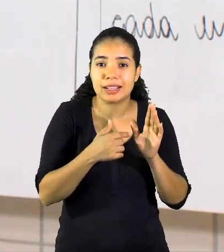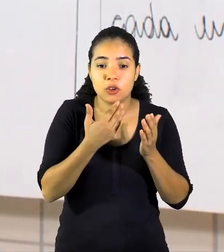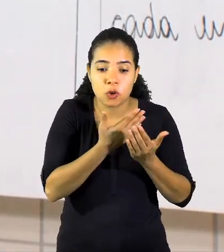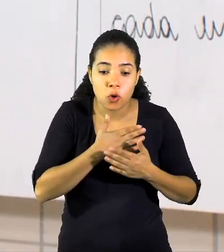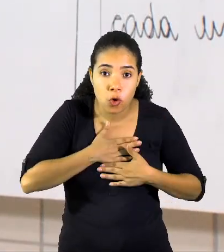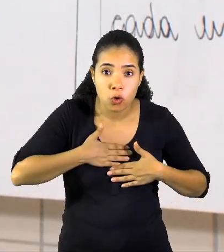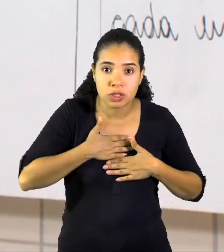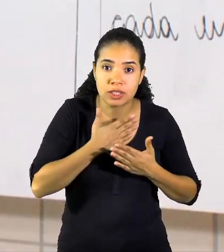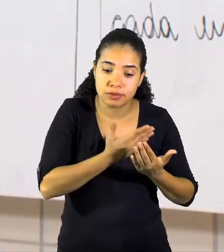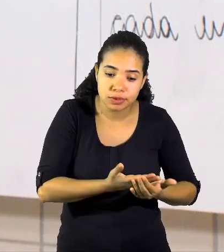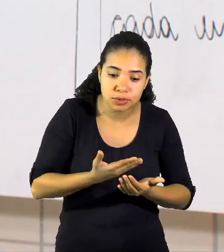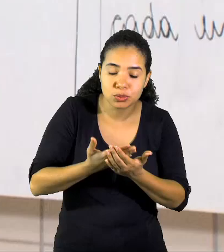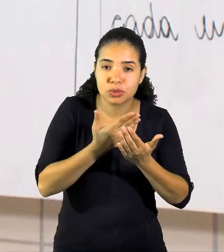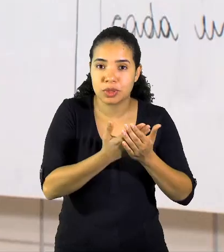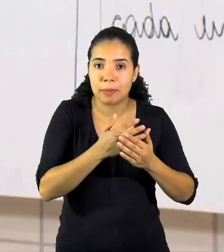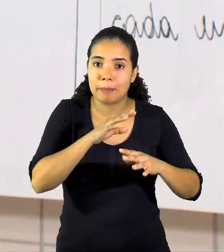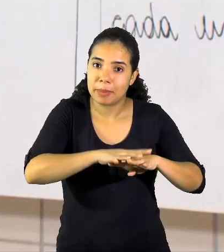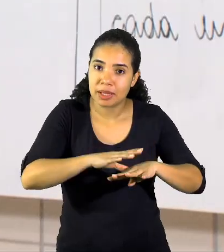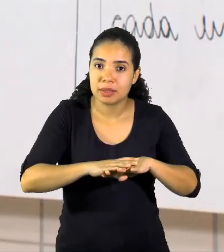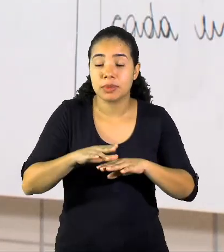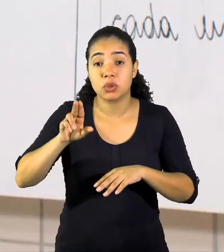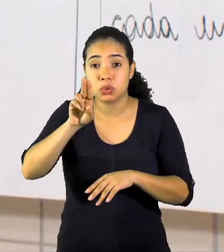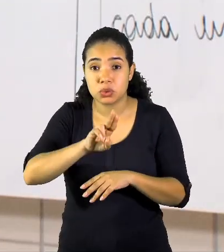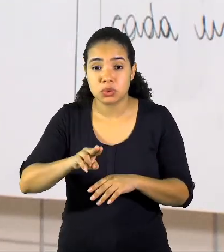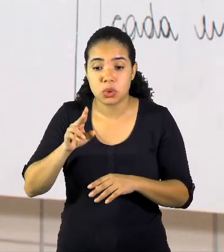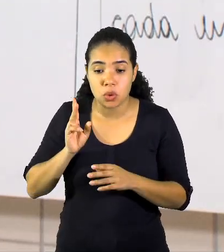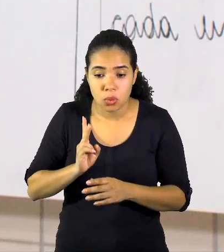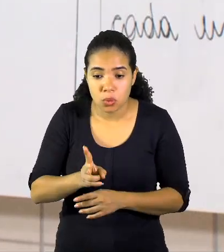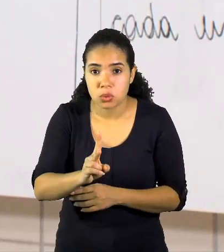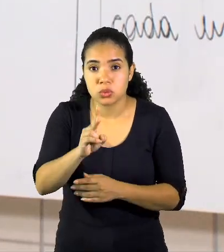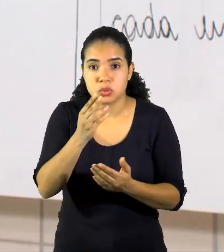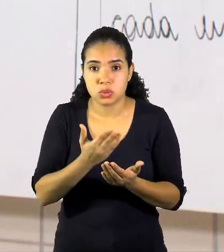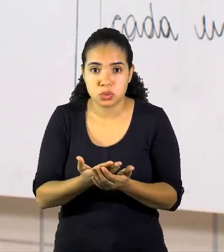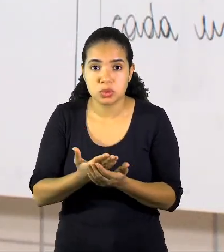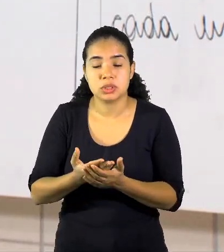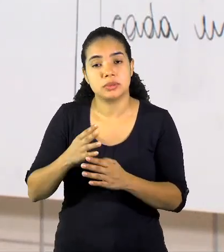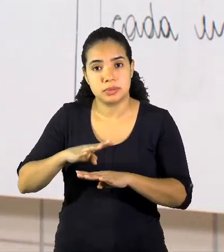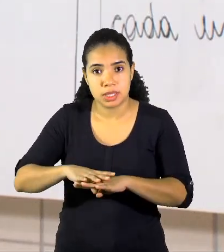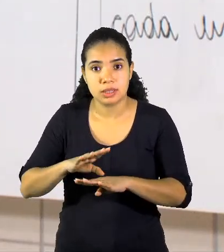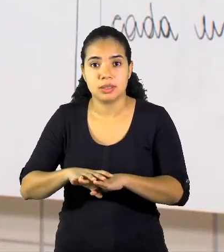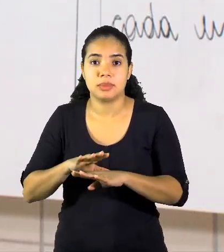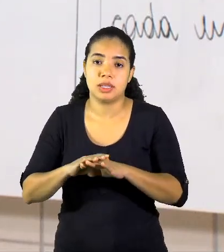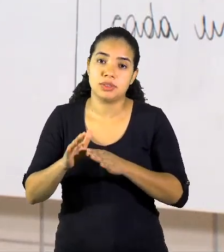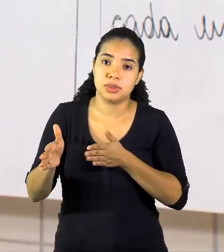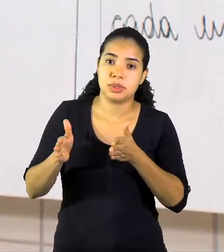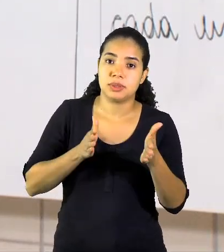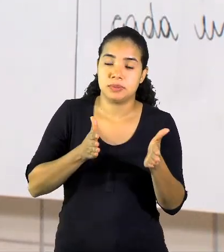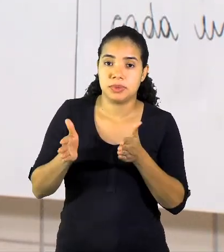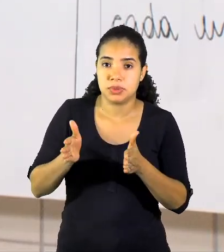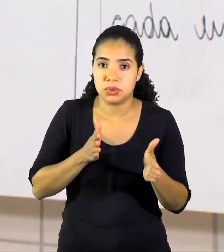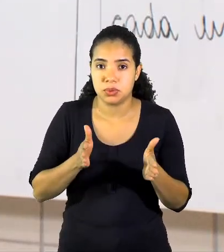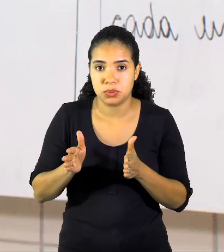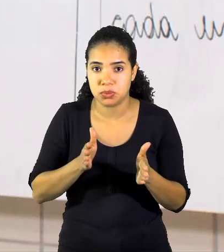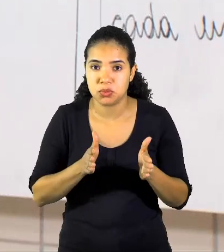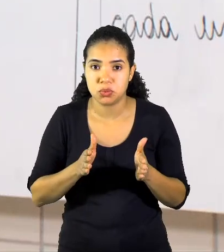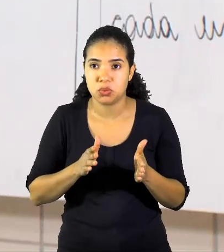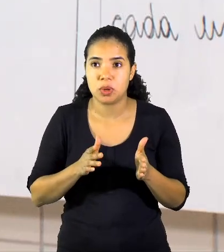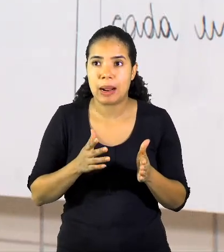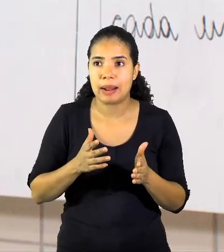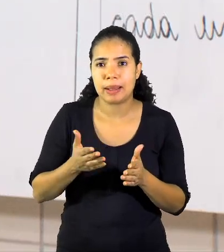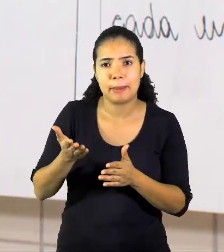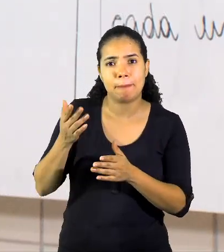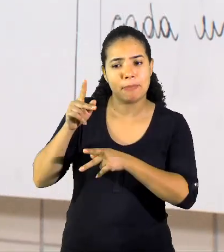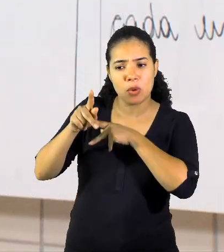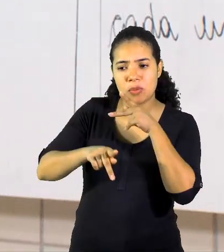estudar matemática utilizavam para poder continuar estudando a matemática nesse período onde isso não era algo bem